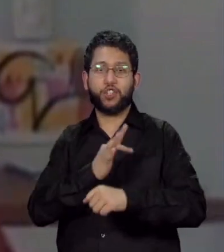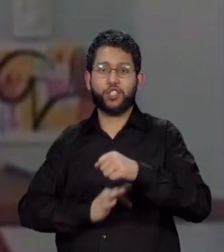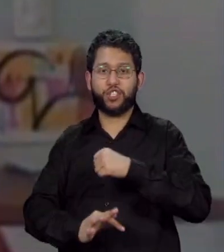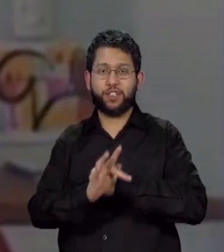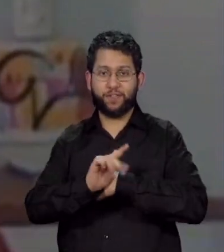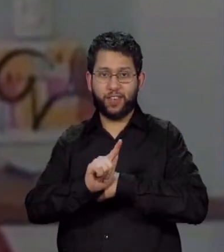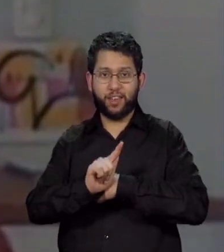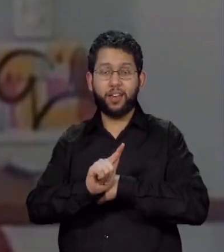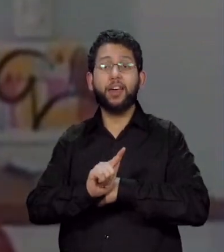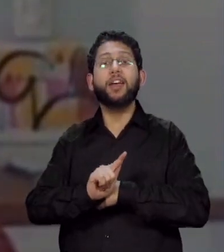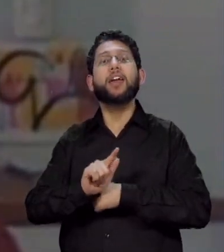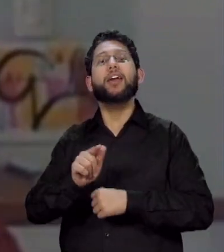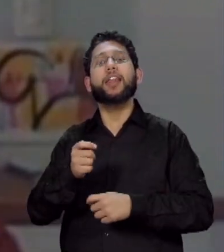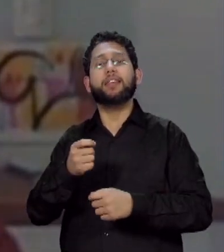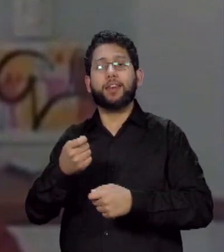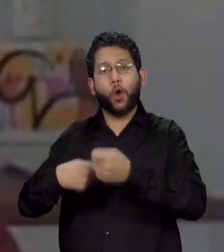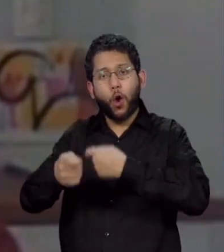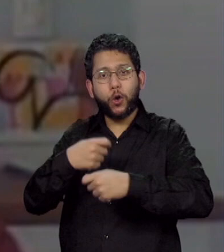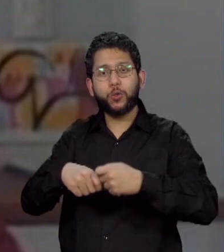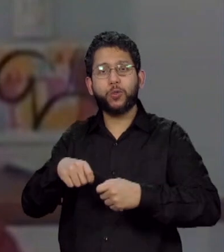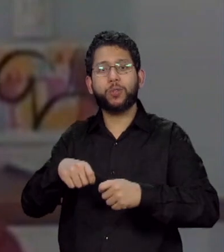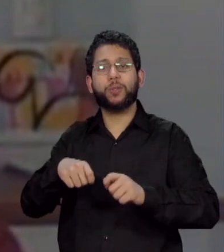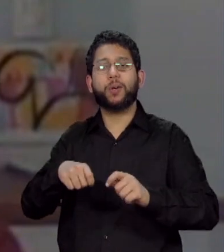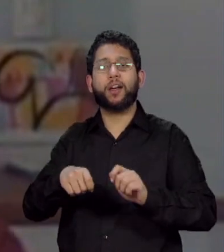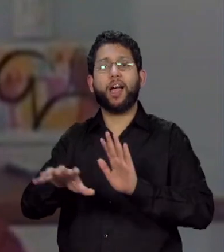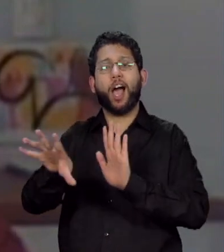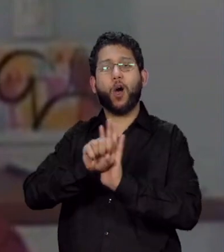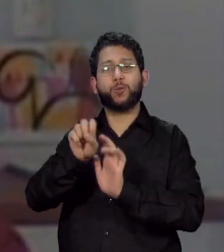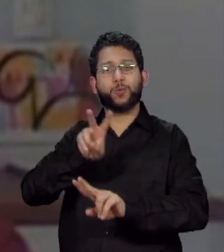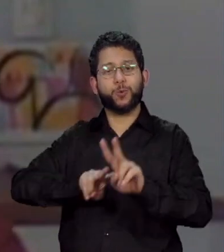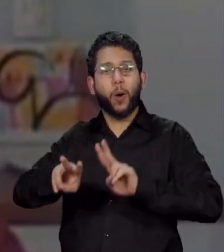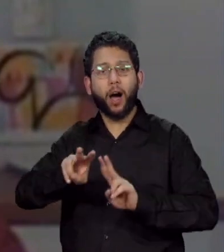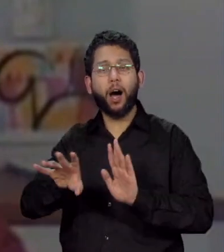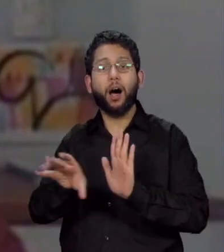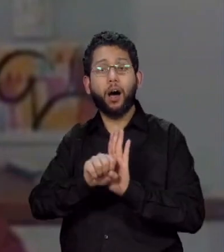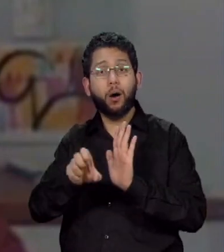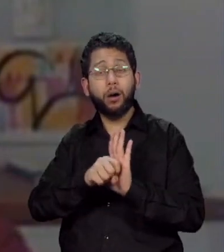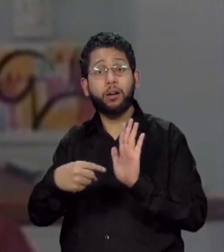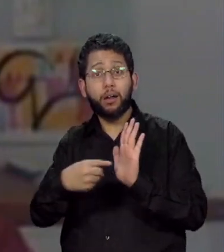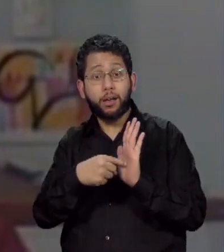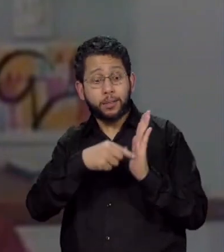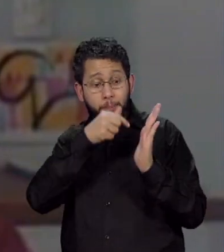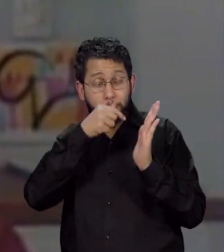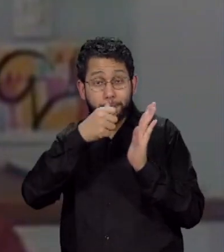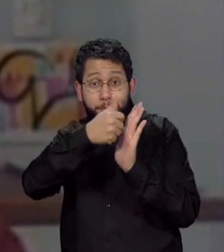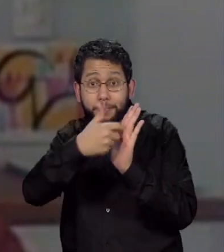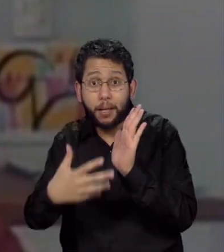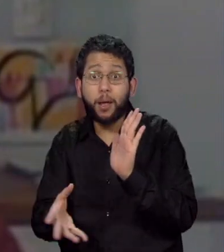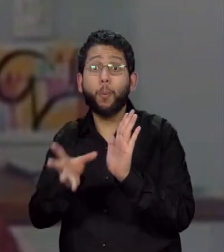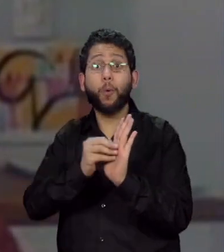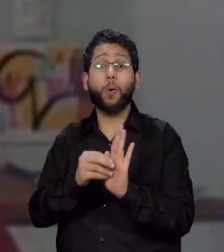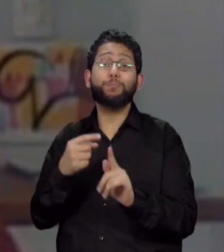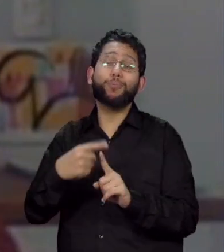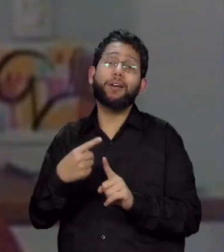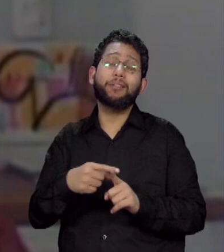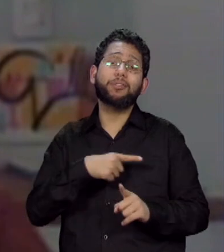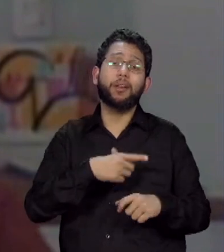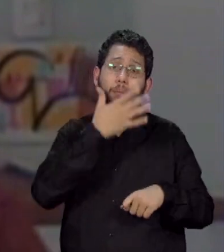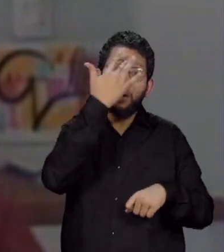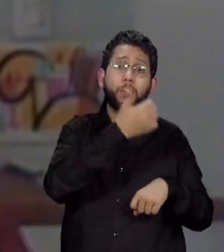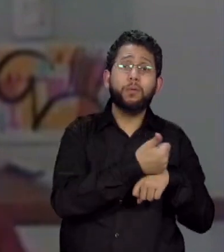de Negócios Audiovisuais, né? Exatamente buscando suprir essa demanda que existe desses profissionais que estão